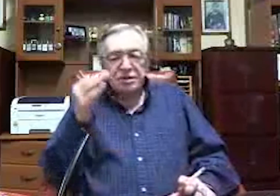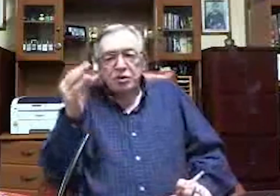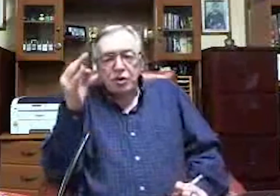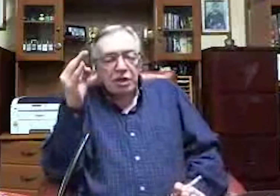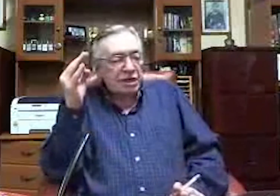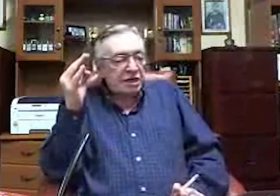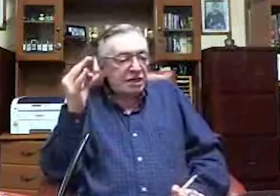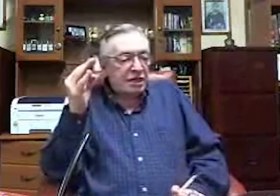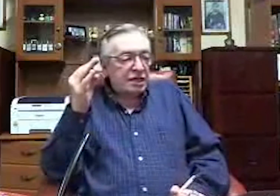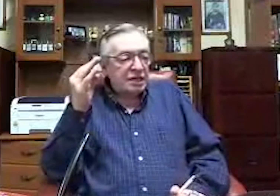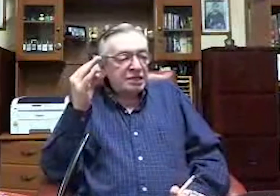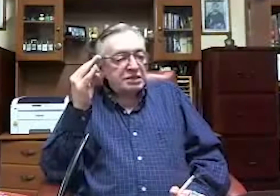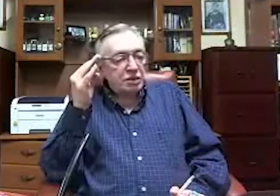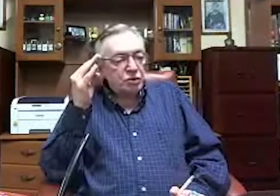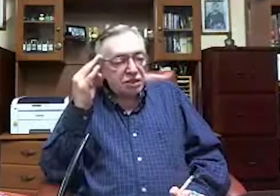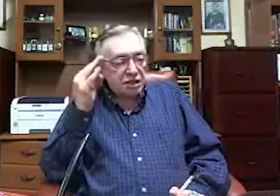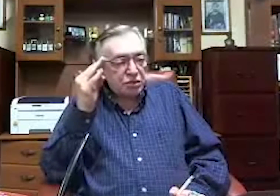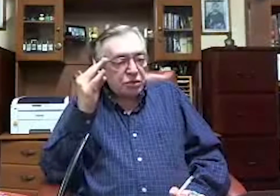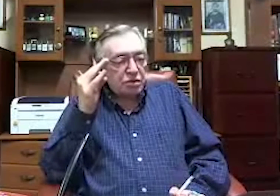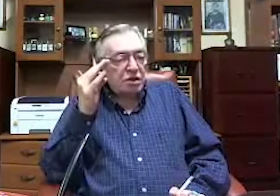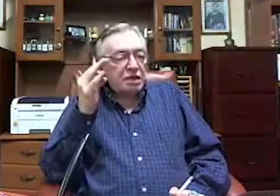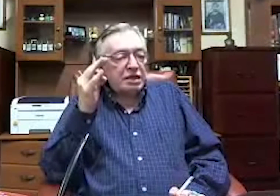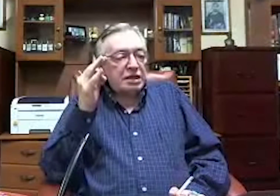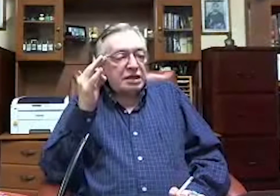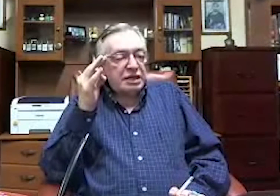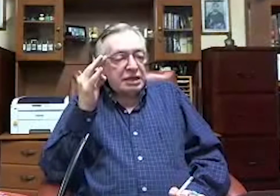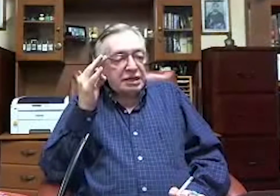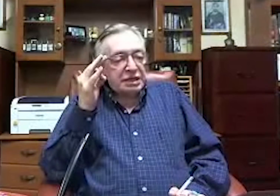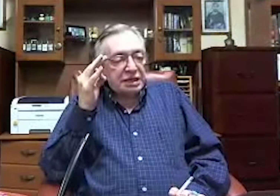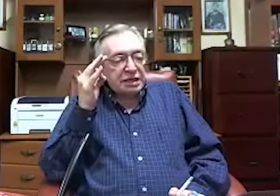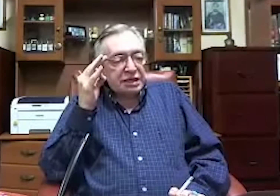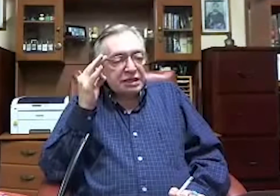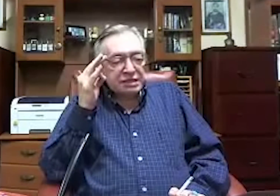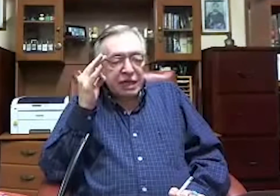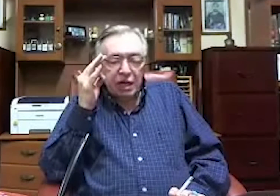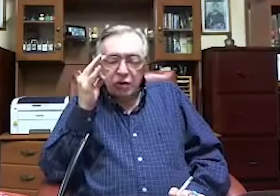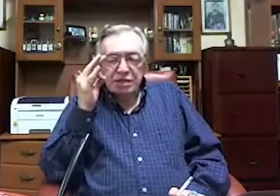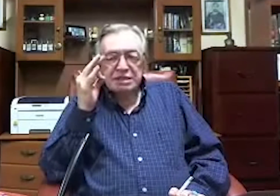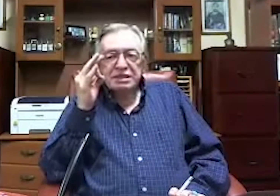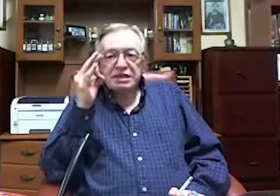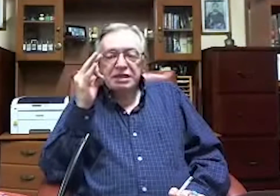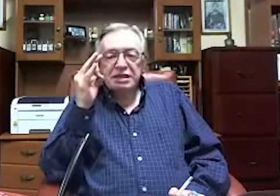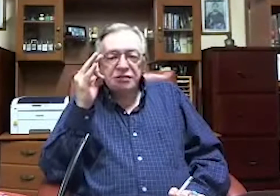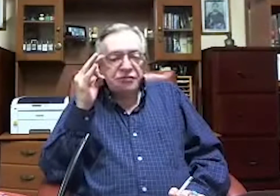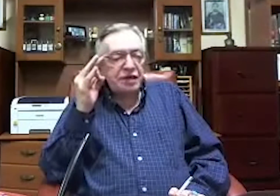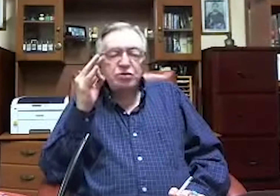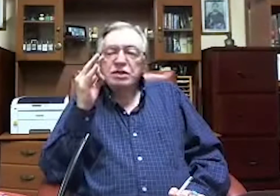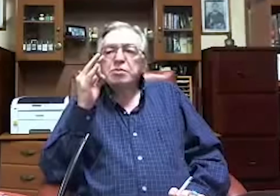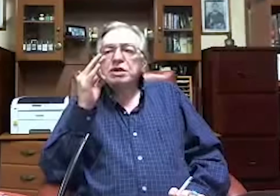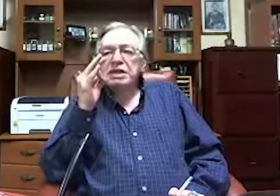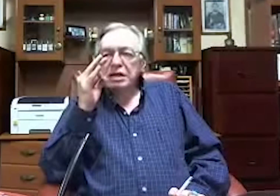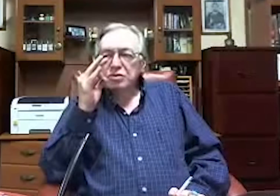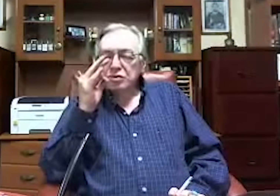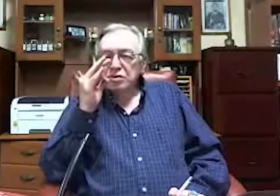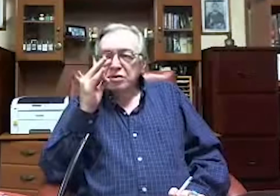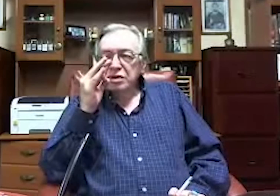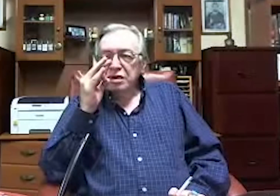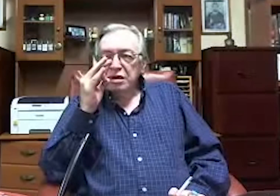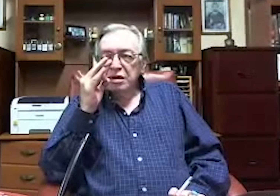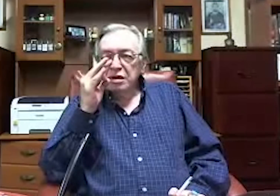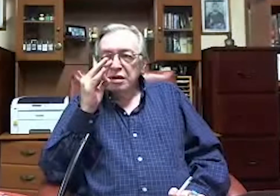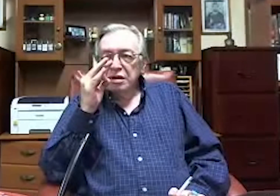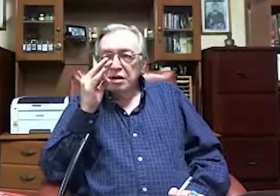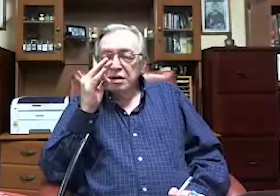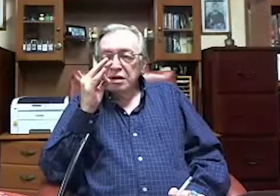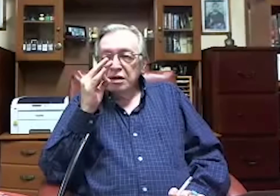vira a pepsi-cola estão usando as células de fetos abortados